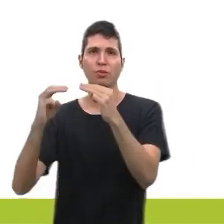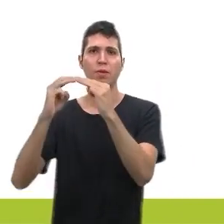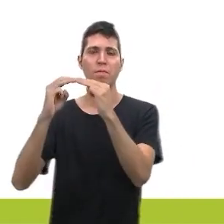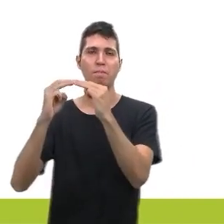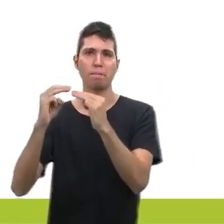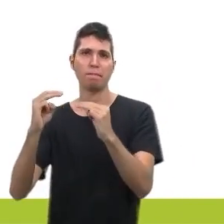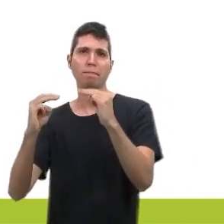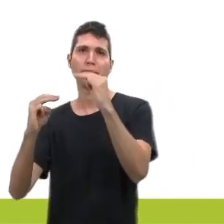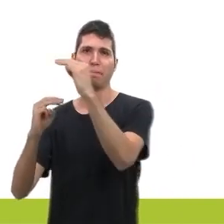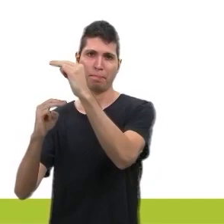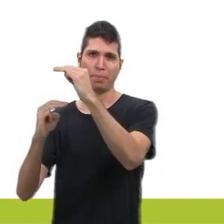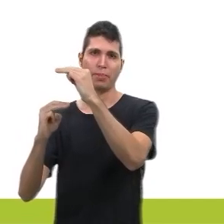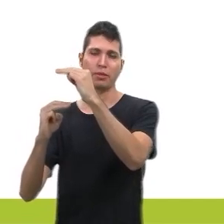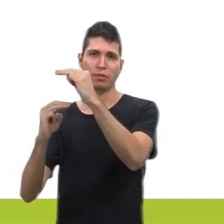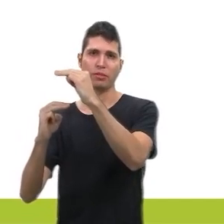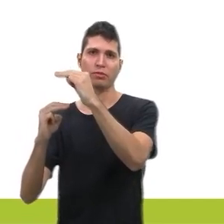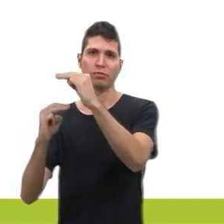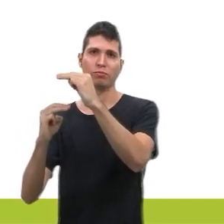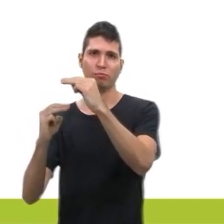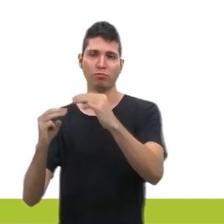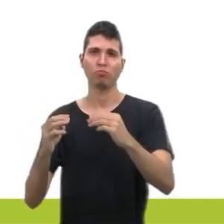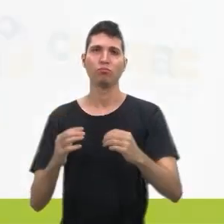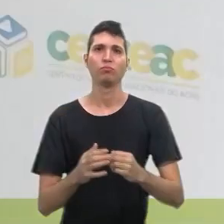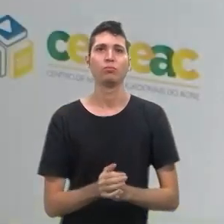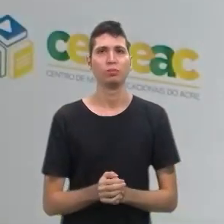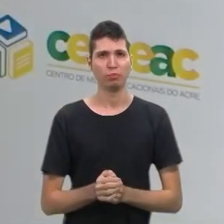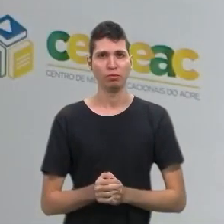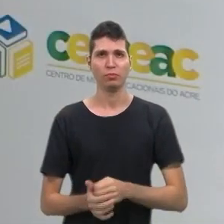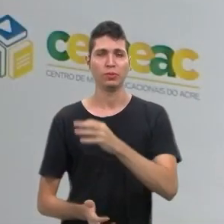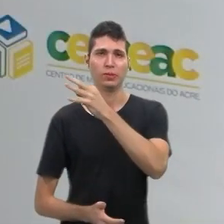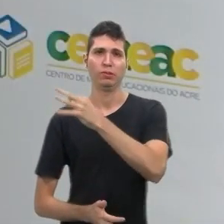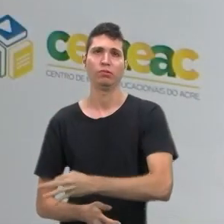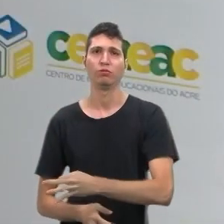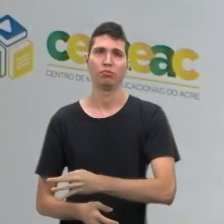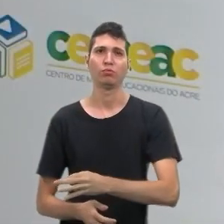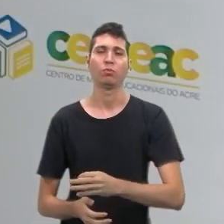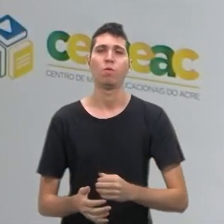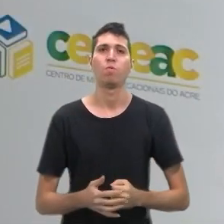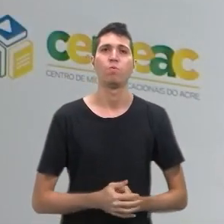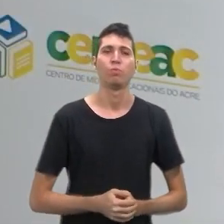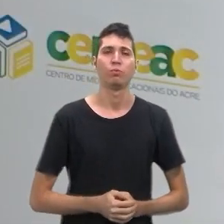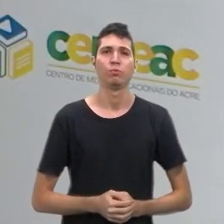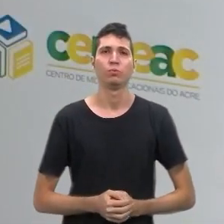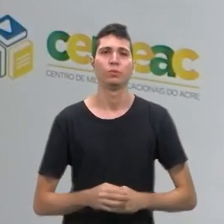seja, pessoal, seria exatamente a média dos alunos. Então qual seria a média